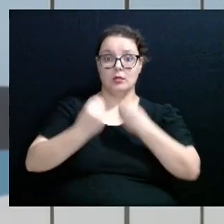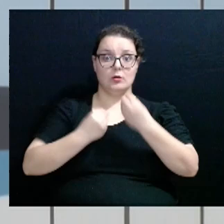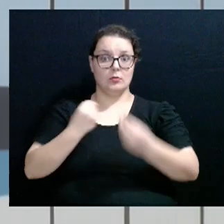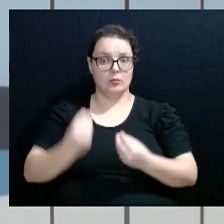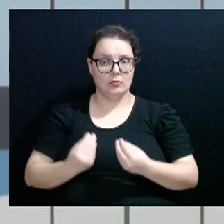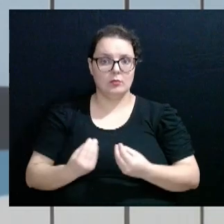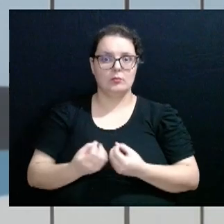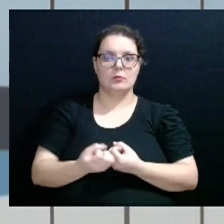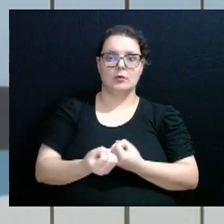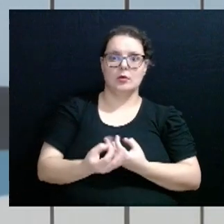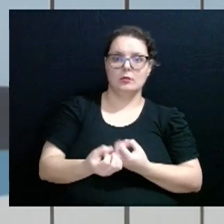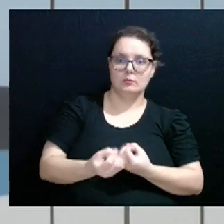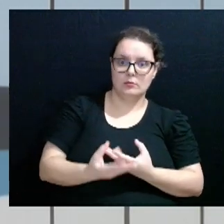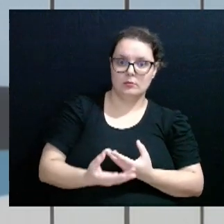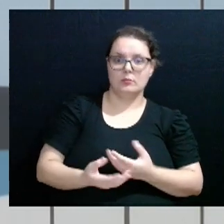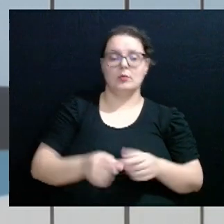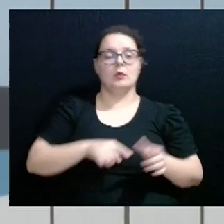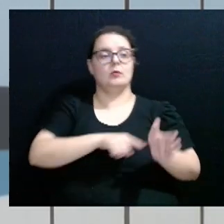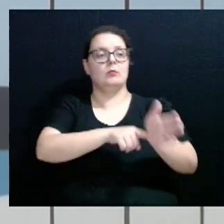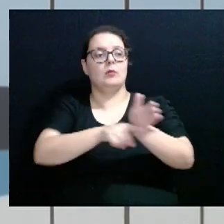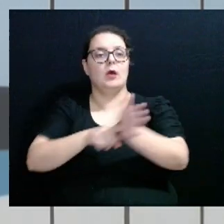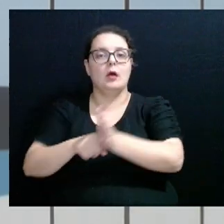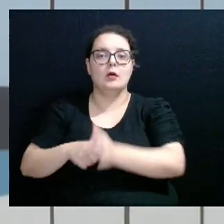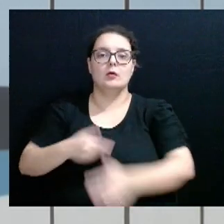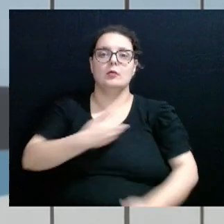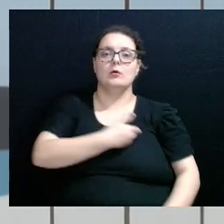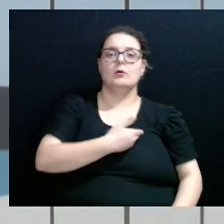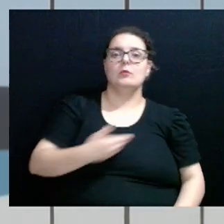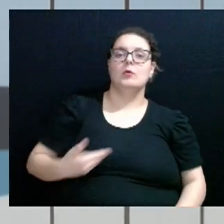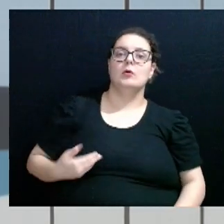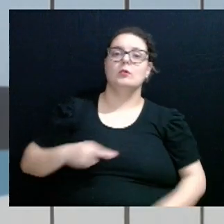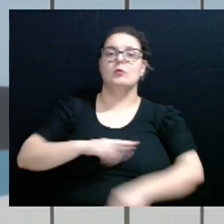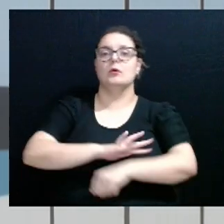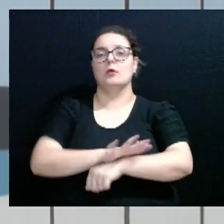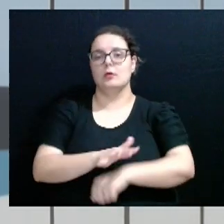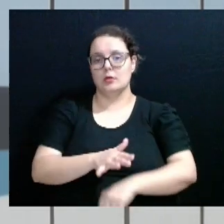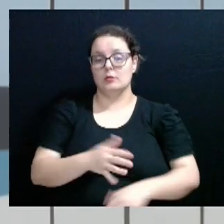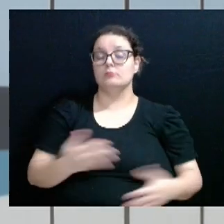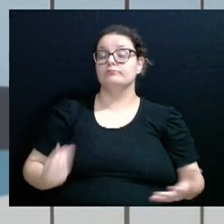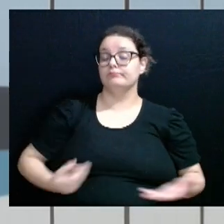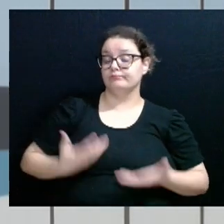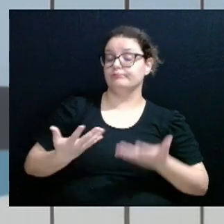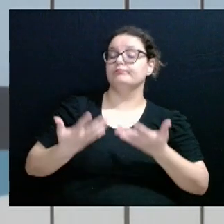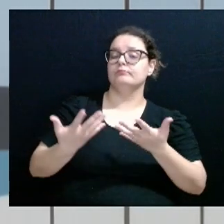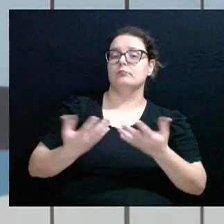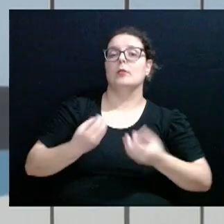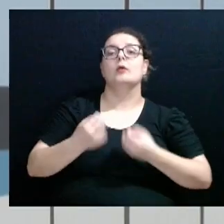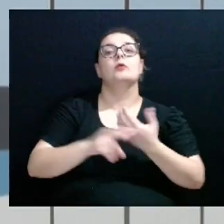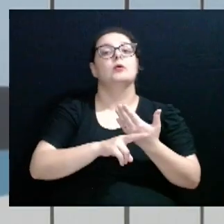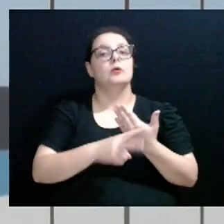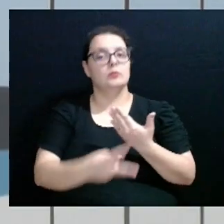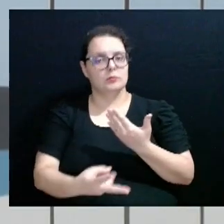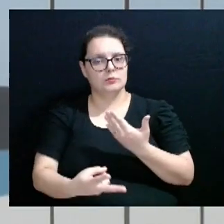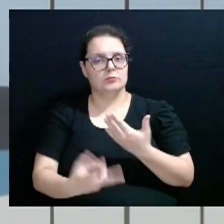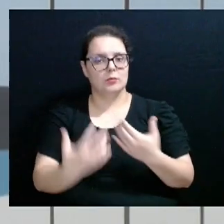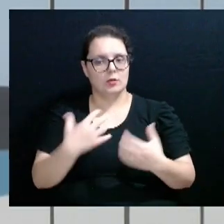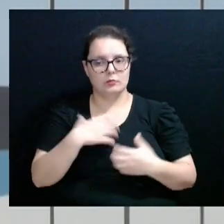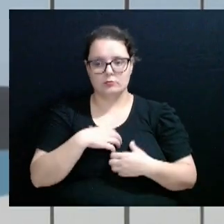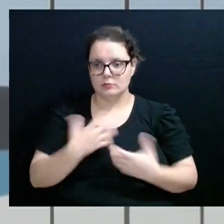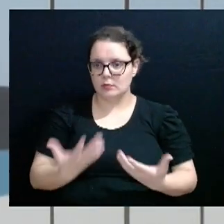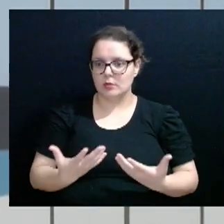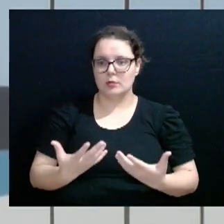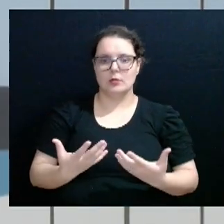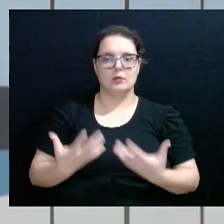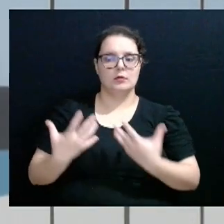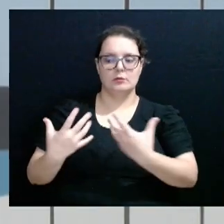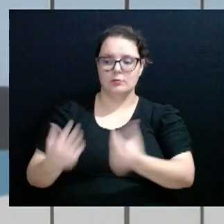dados, pesquisas públicas, o racismo ele ainda é muito vivo e como ele impacta a ascensão social de pessoas negras,